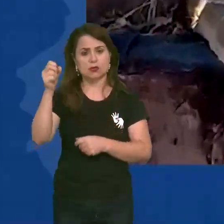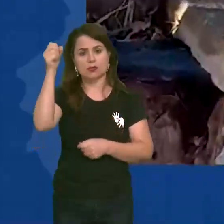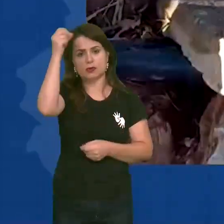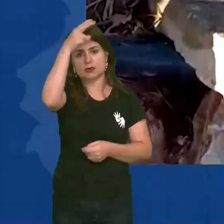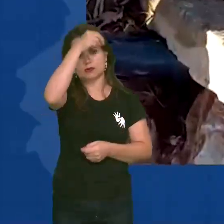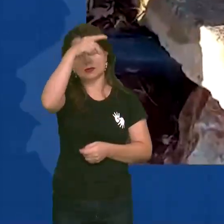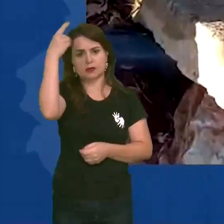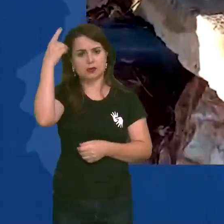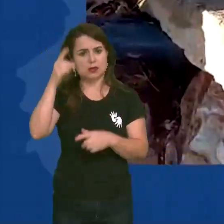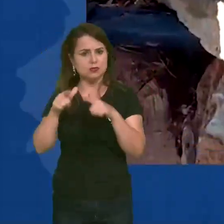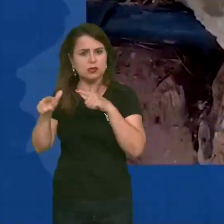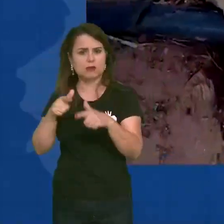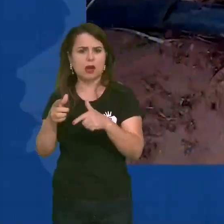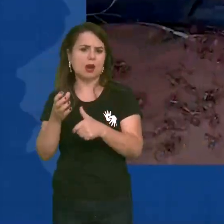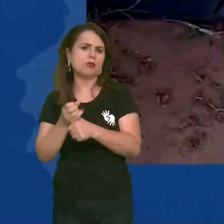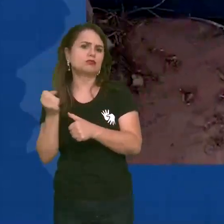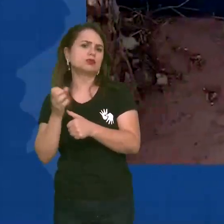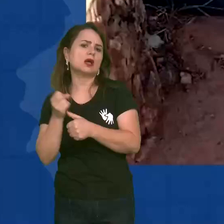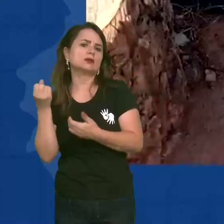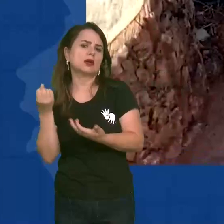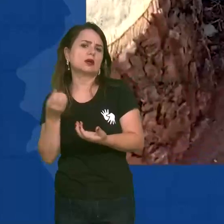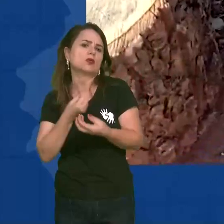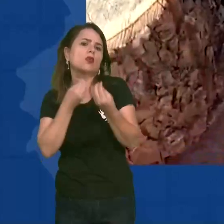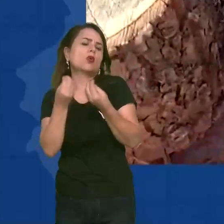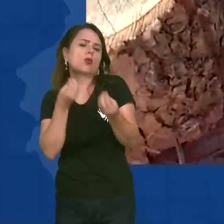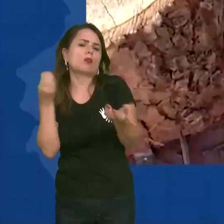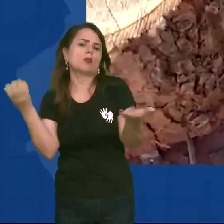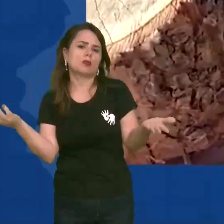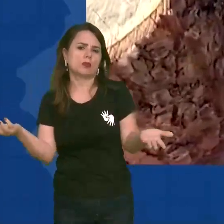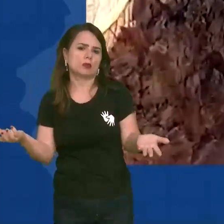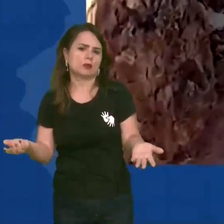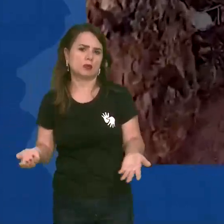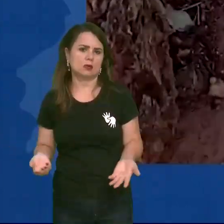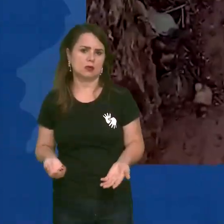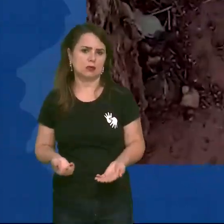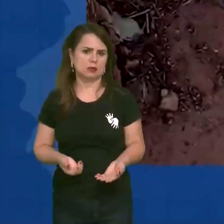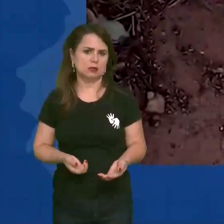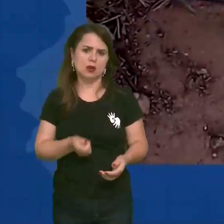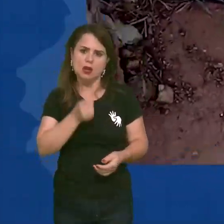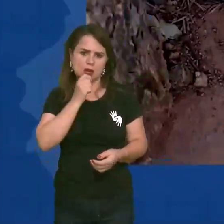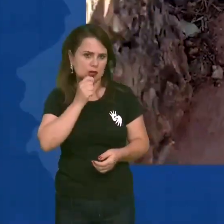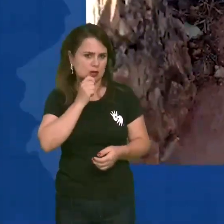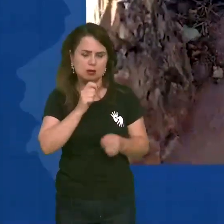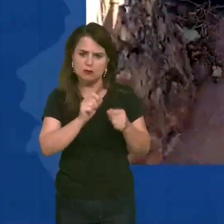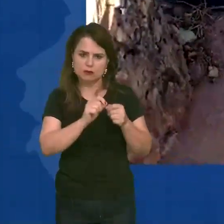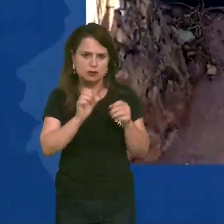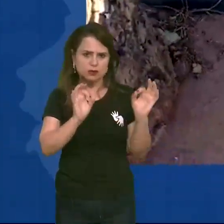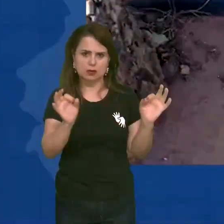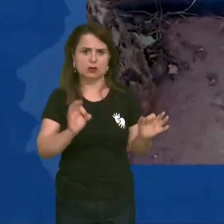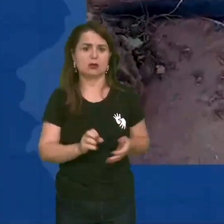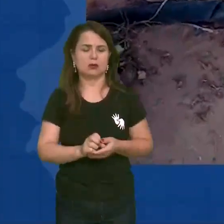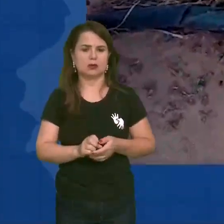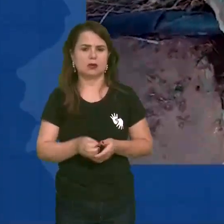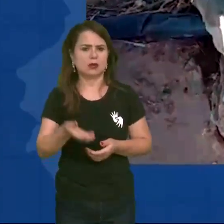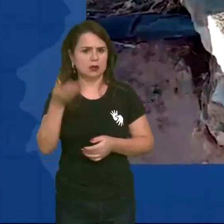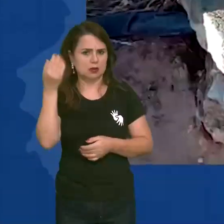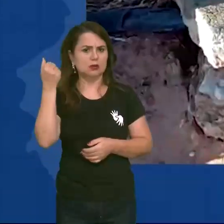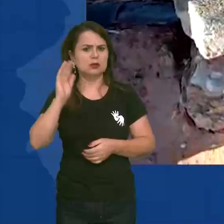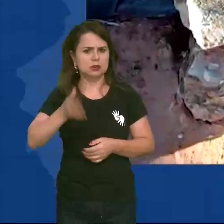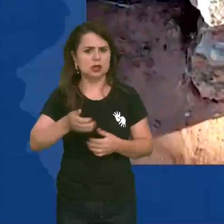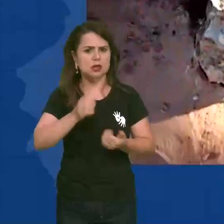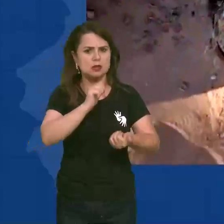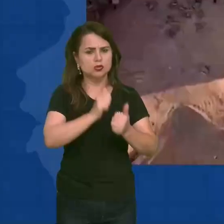para dar uma atenção quando eu fui secretária eu posso dizer que nós reformamos por duas vezes essa pista nós realizamos jogos regionais jogos abertos da Juventude